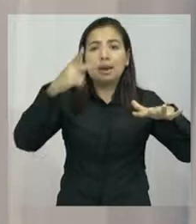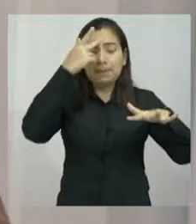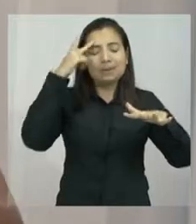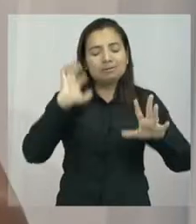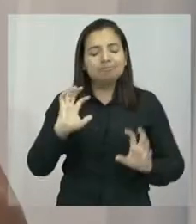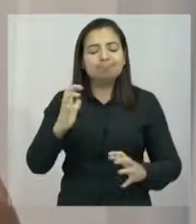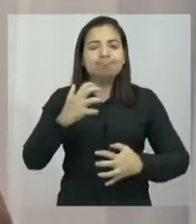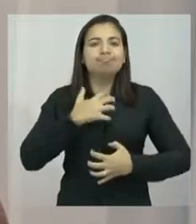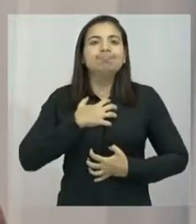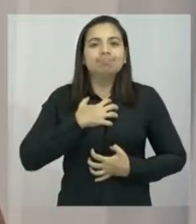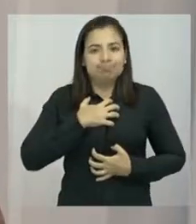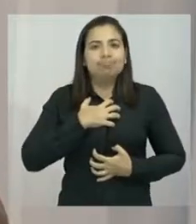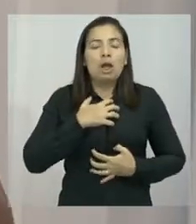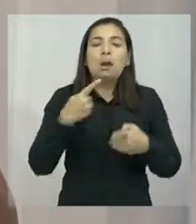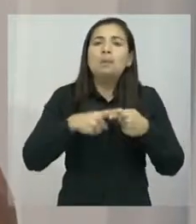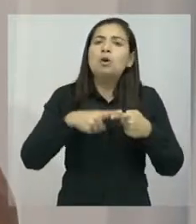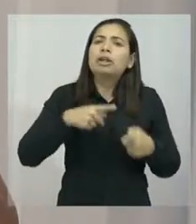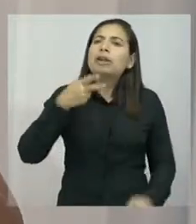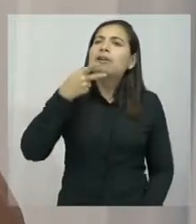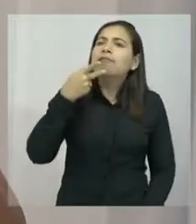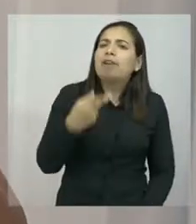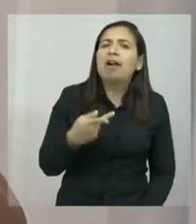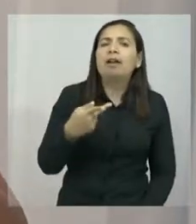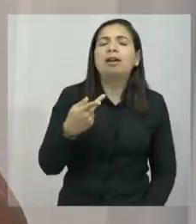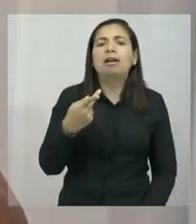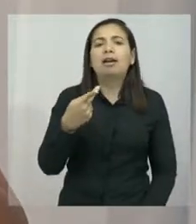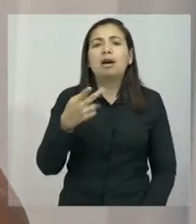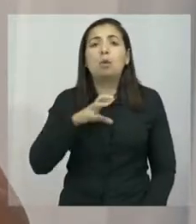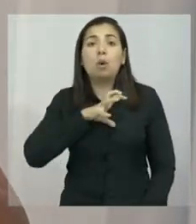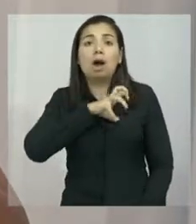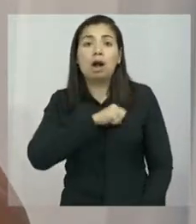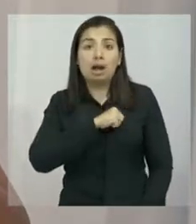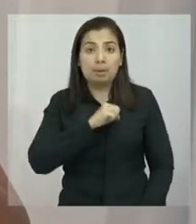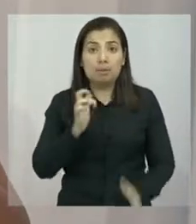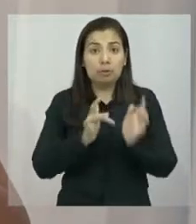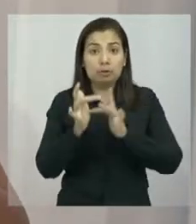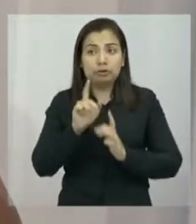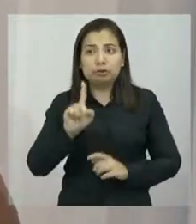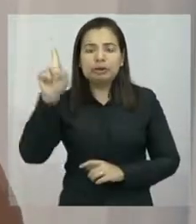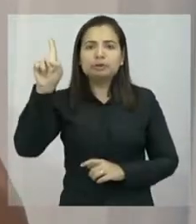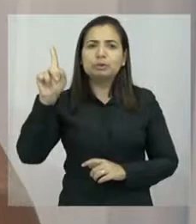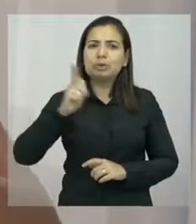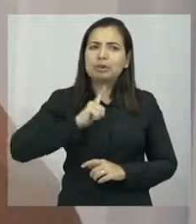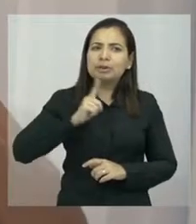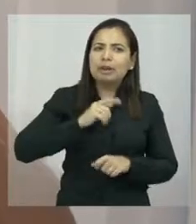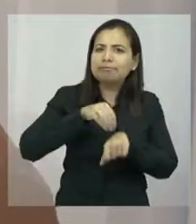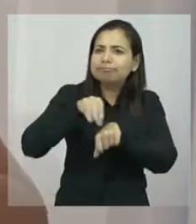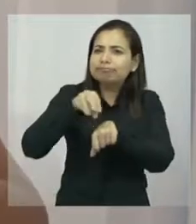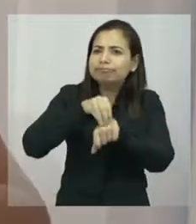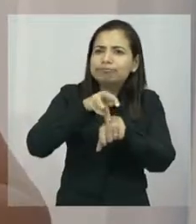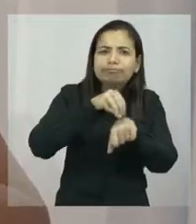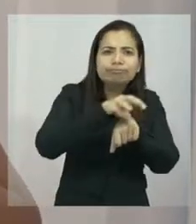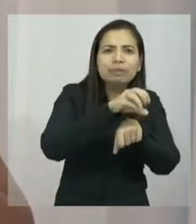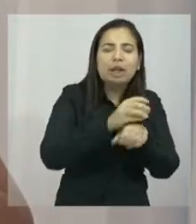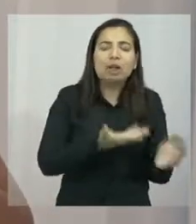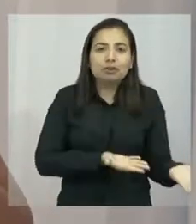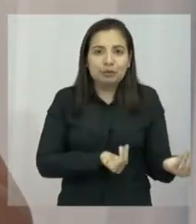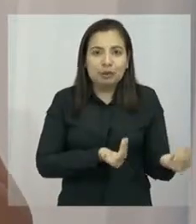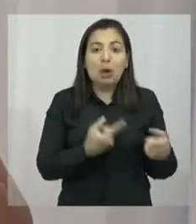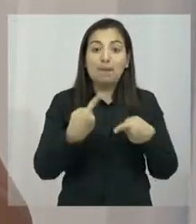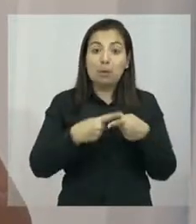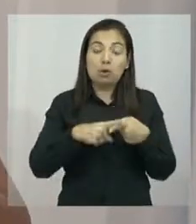Falar do amor de Jesus aos corações de nossa juventude, que hoje as doenças estão aí,